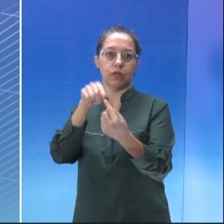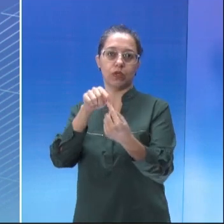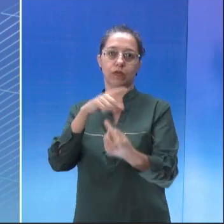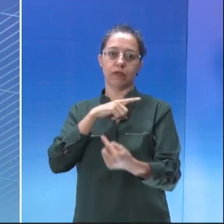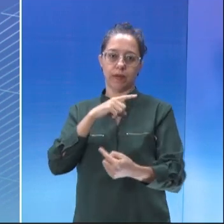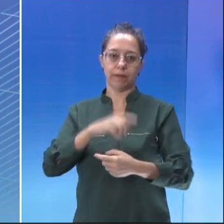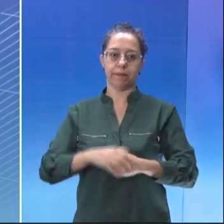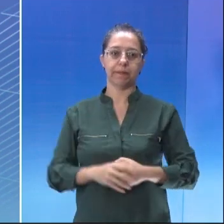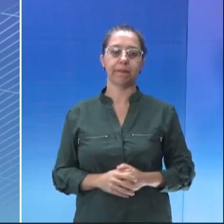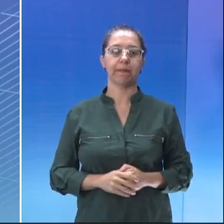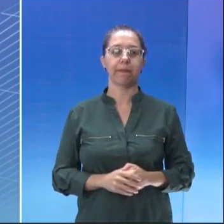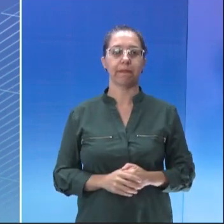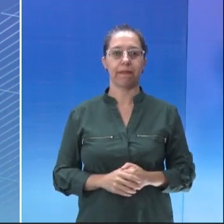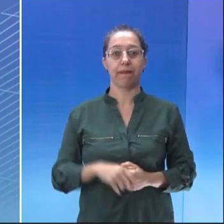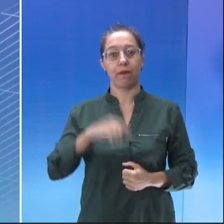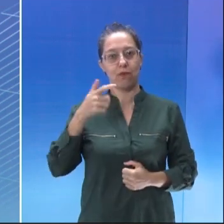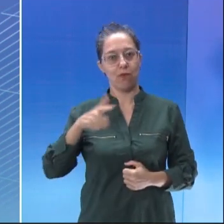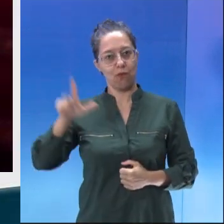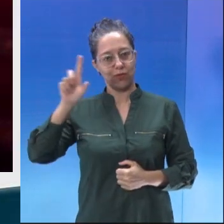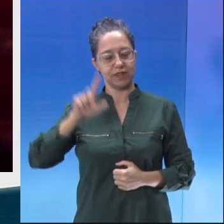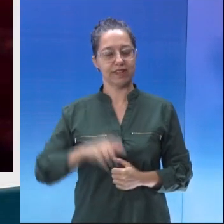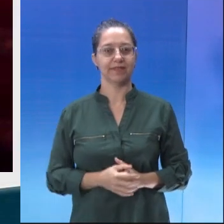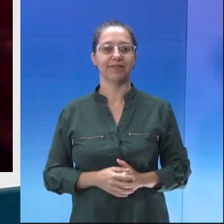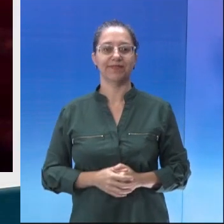para a próxima função?